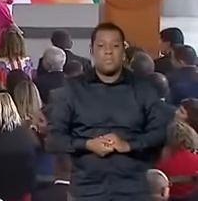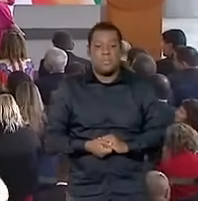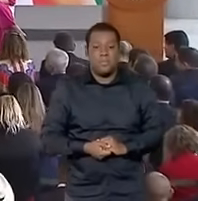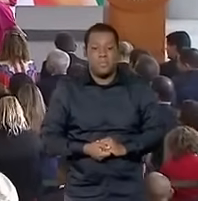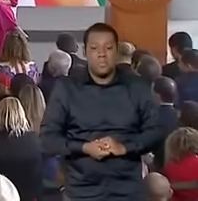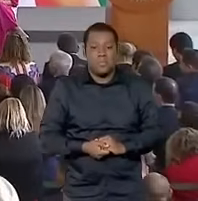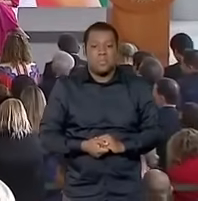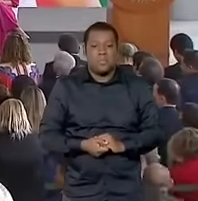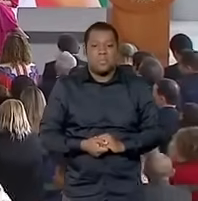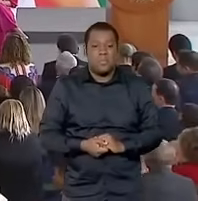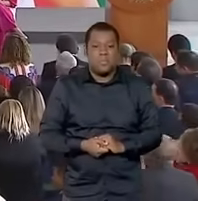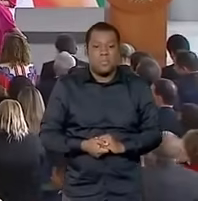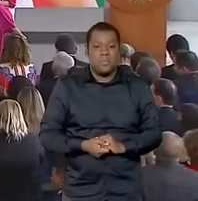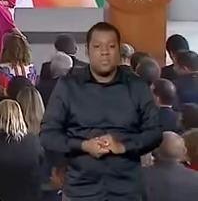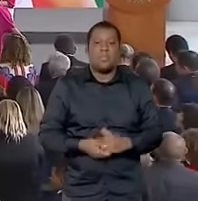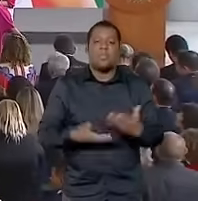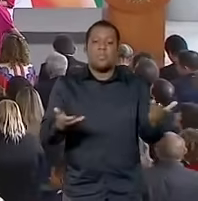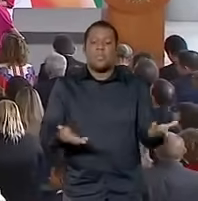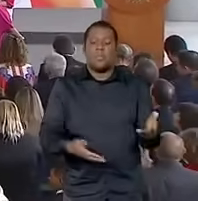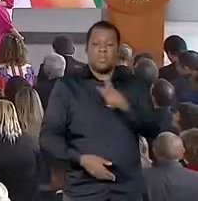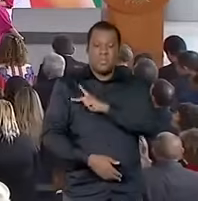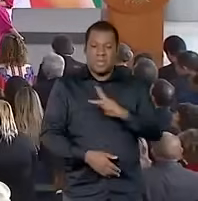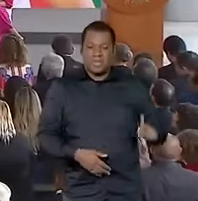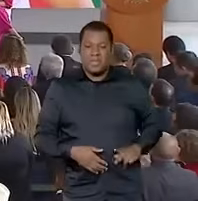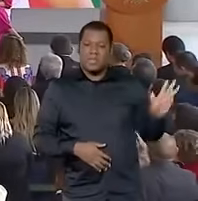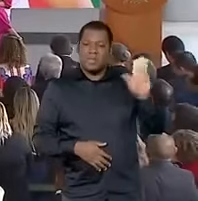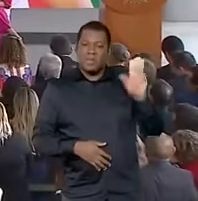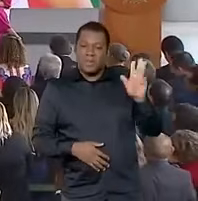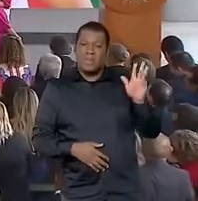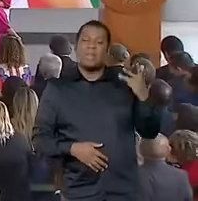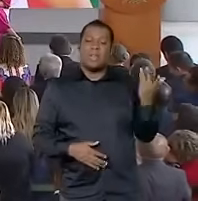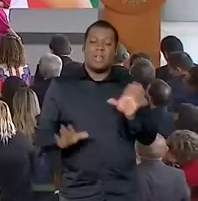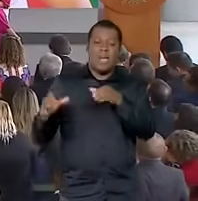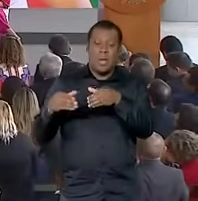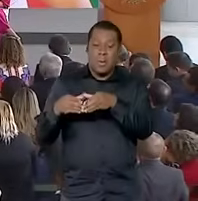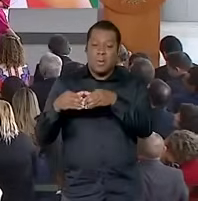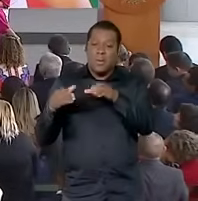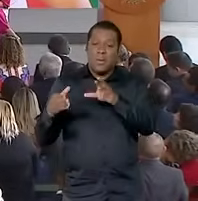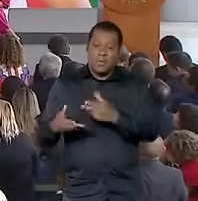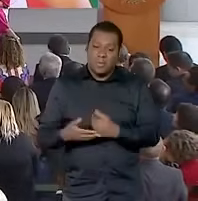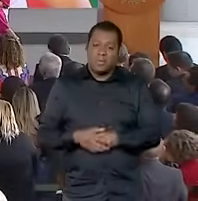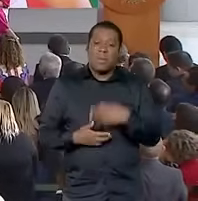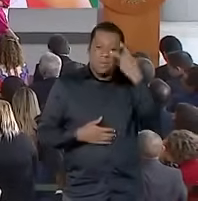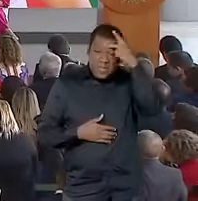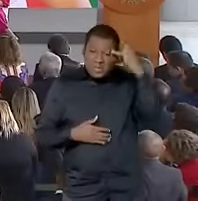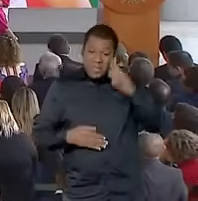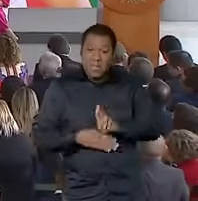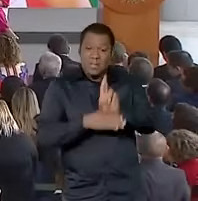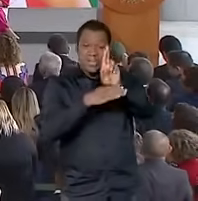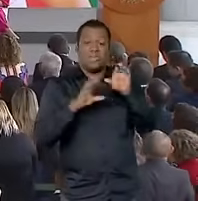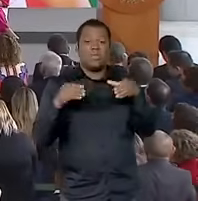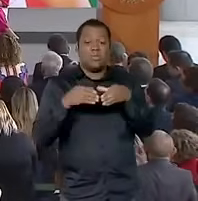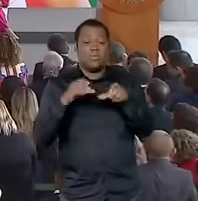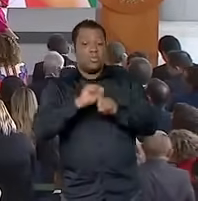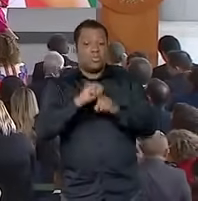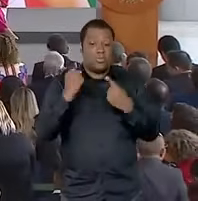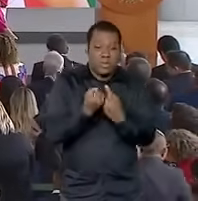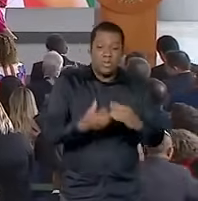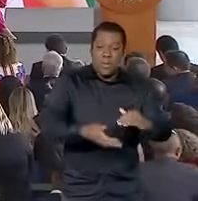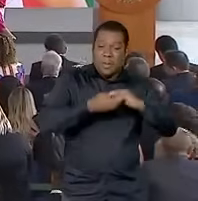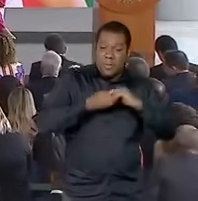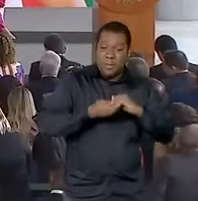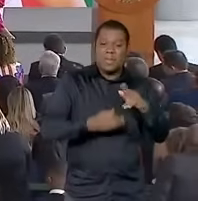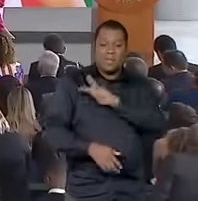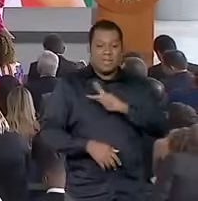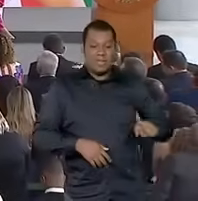O presidente Lula recebe os cumprimentos de representantes dos movimentos sociais que participam dessa cerimônia no